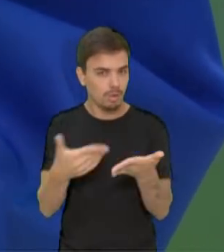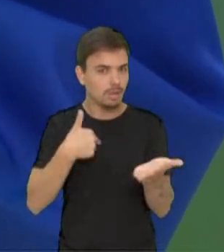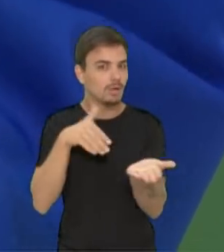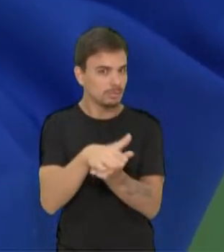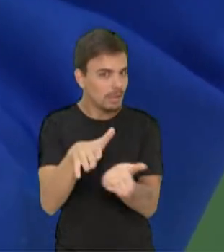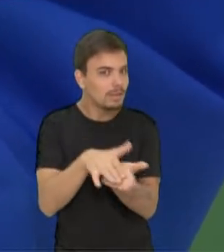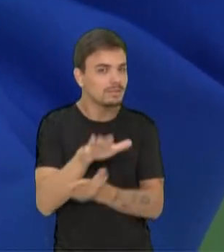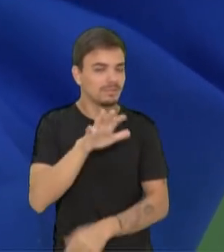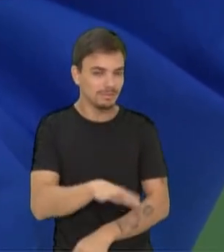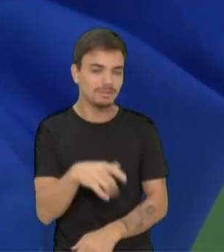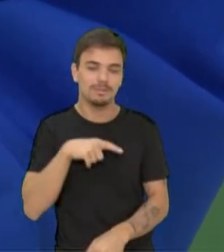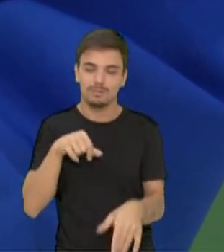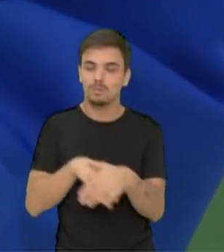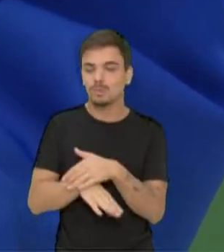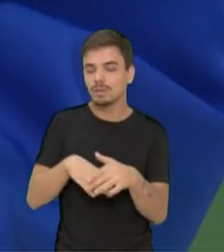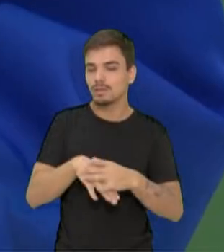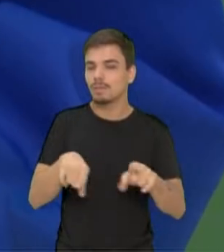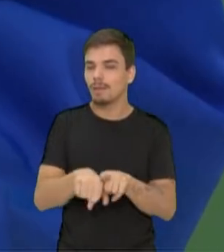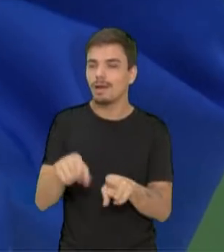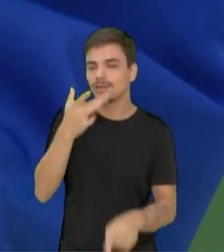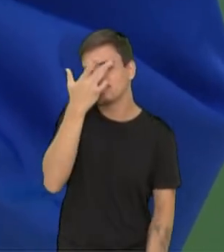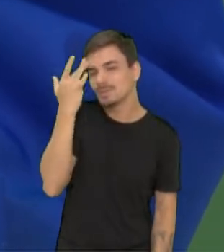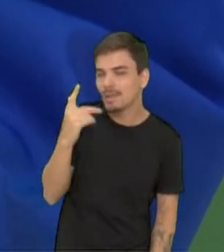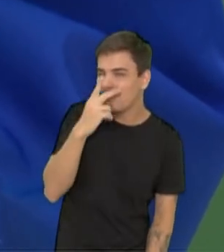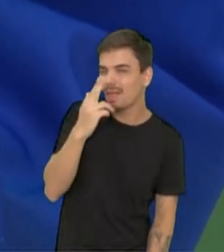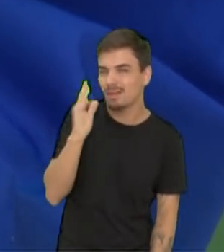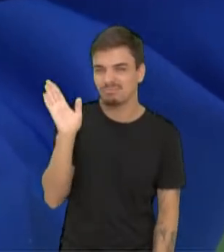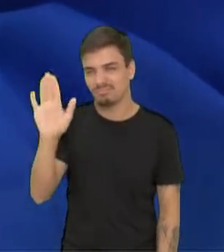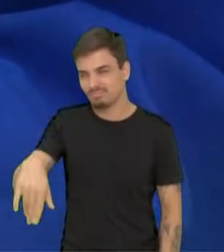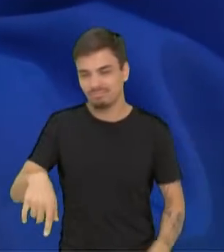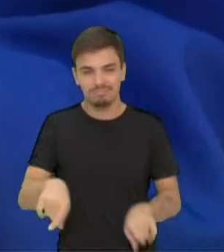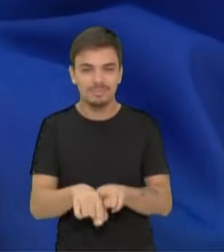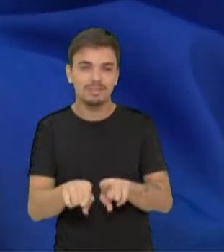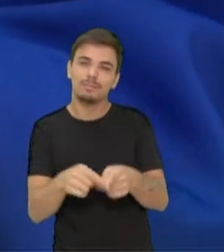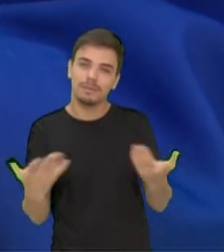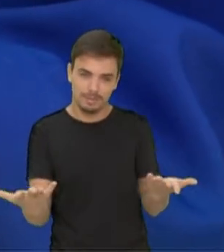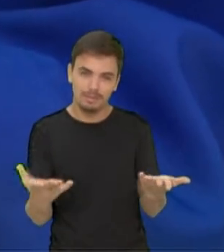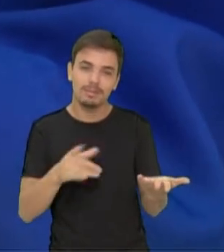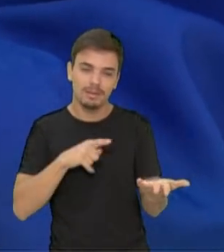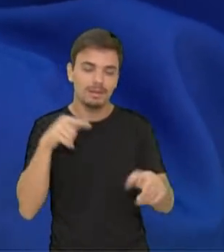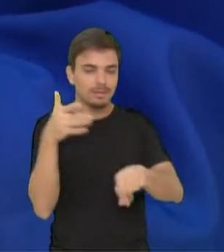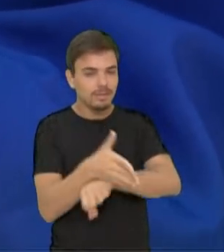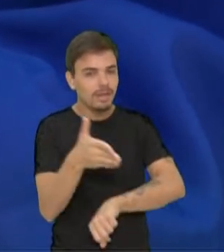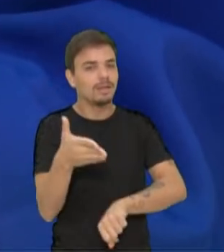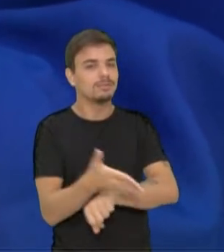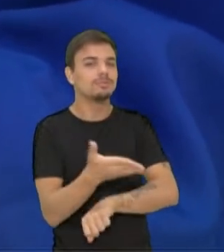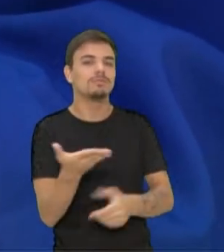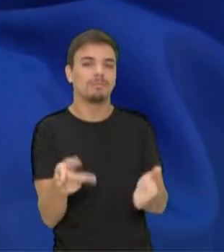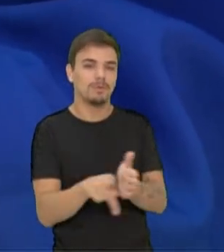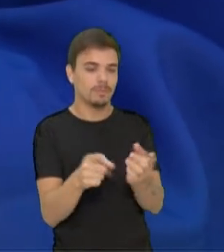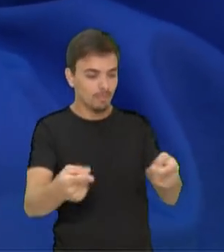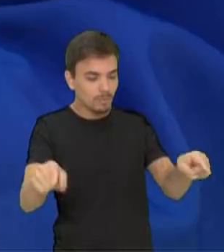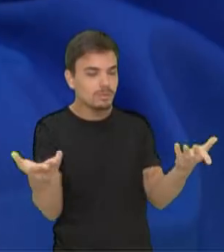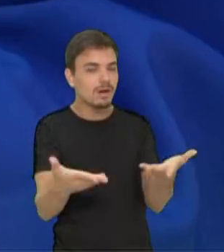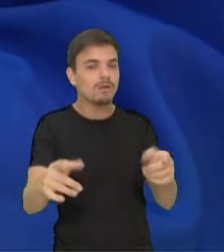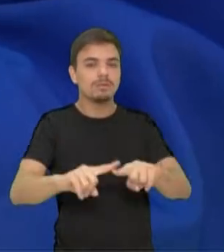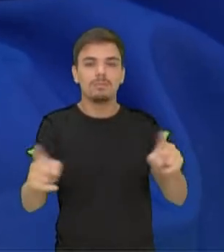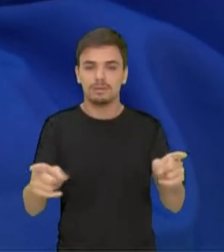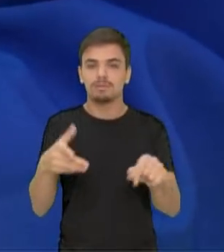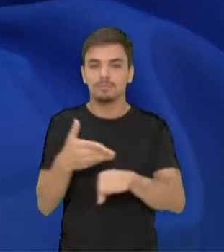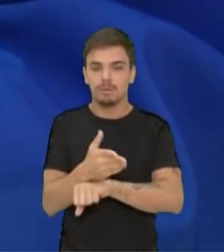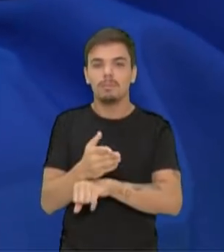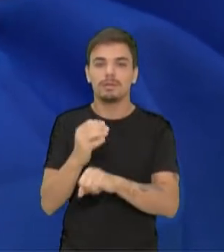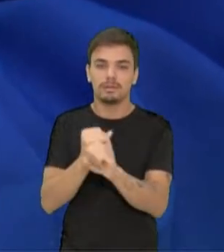isso. Tem gente que acha até uma besteira, porque a gente tem acesso a essas músicas aqui hoje pelas plataformas online,